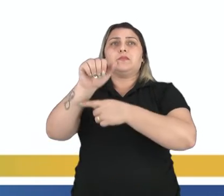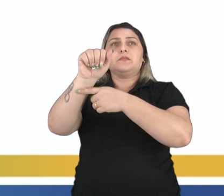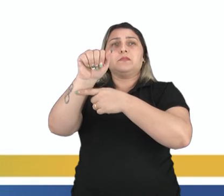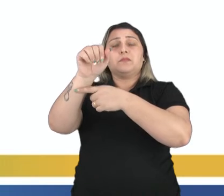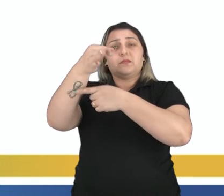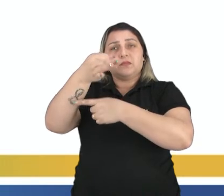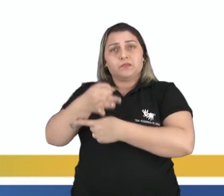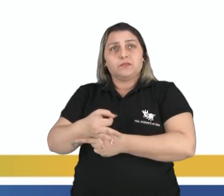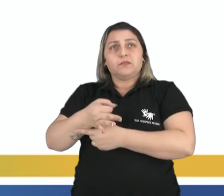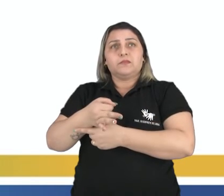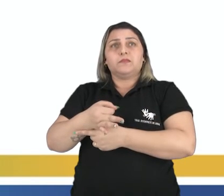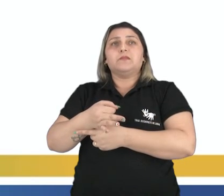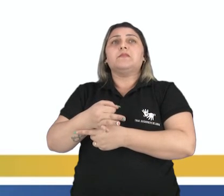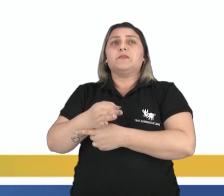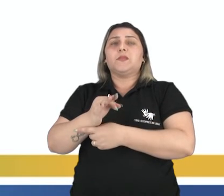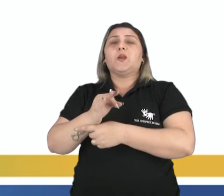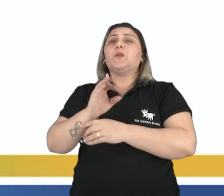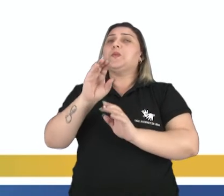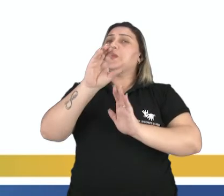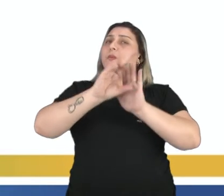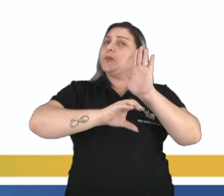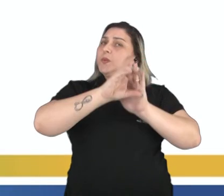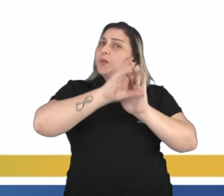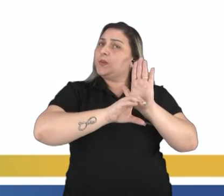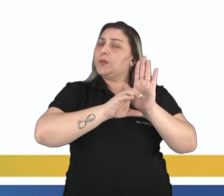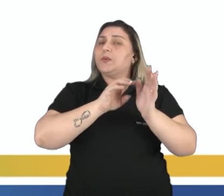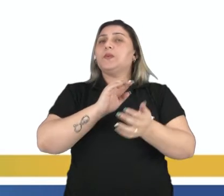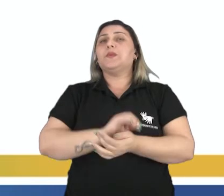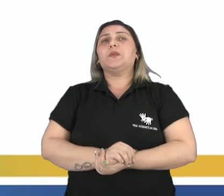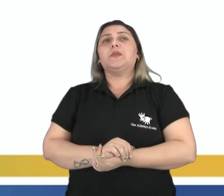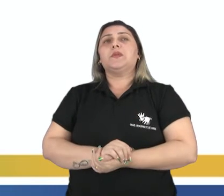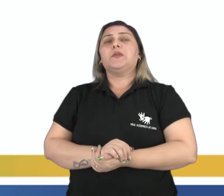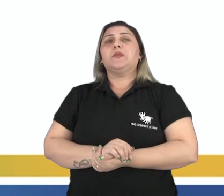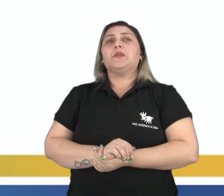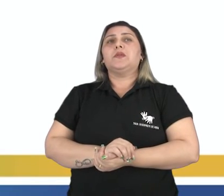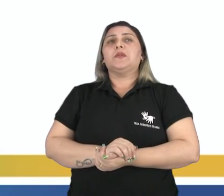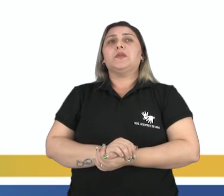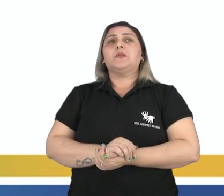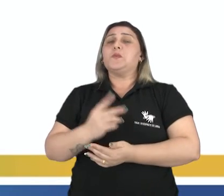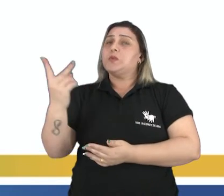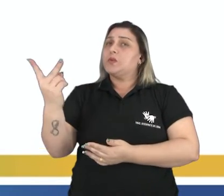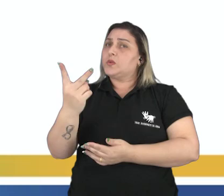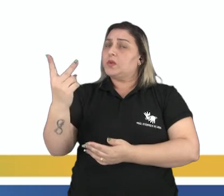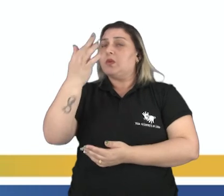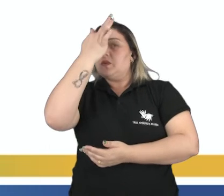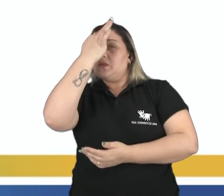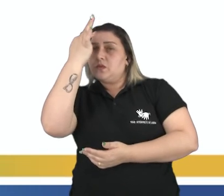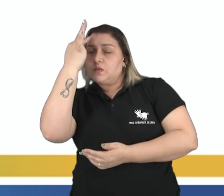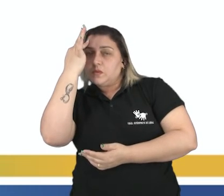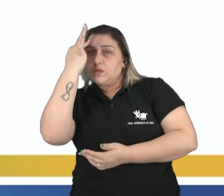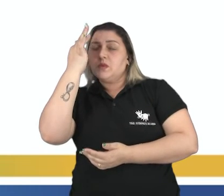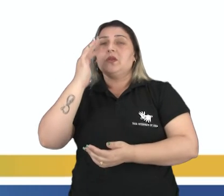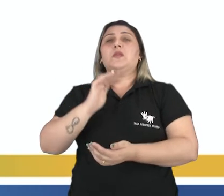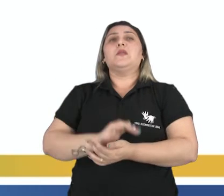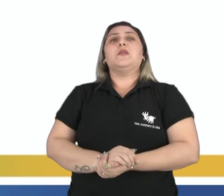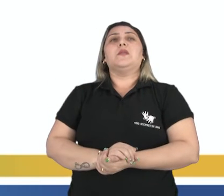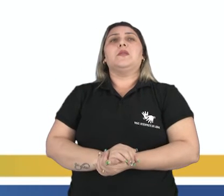e a certa é justamente o conceito, tá? Então, para Gilles Deleuze e Guattari,